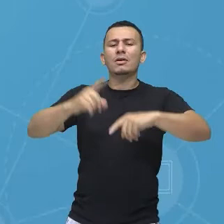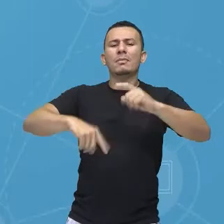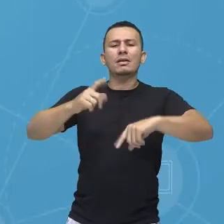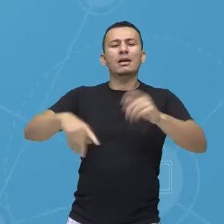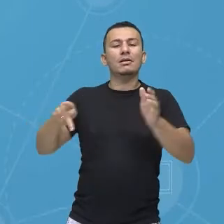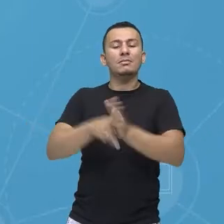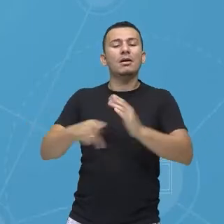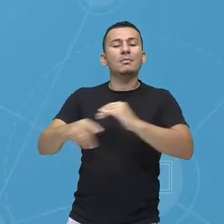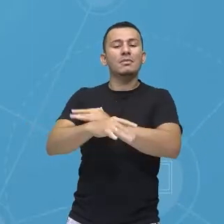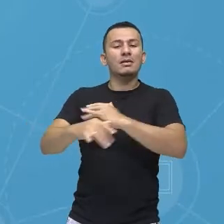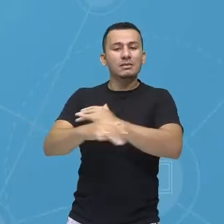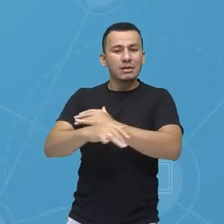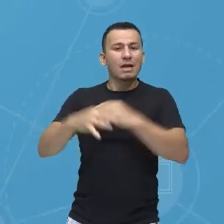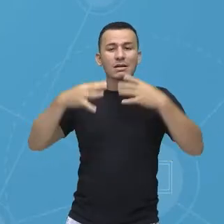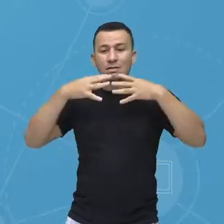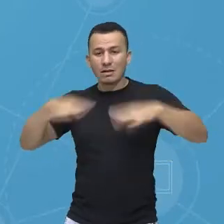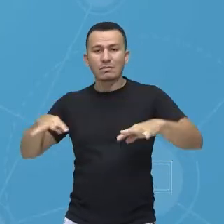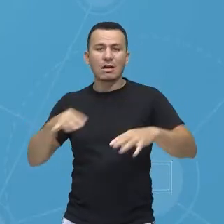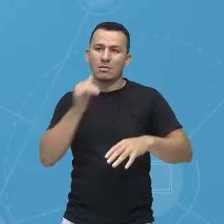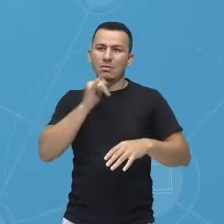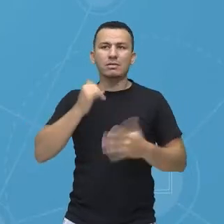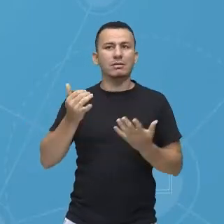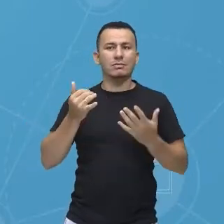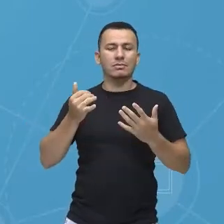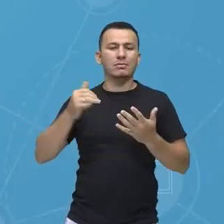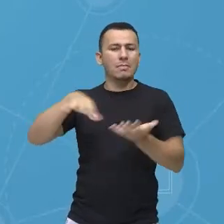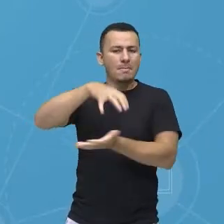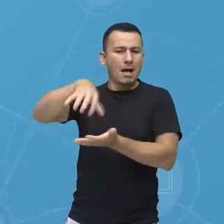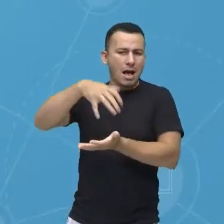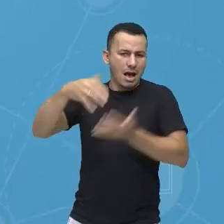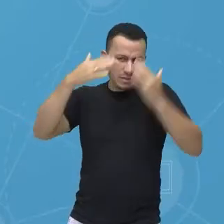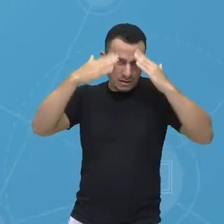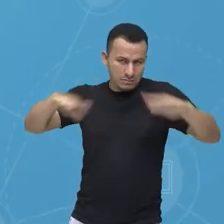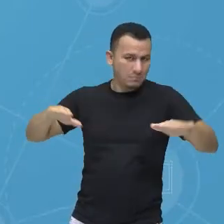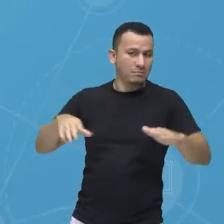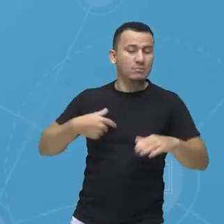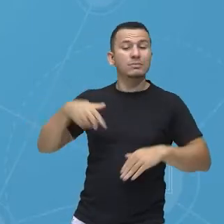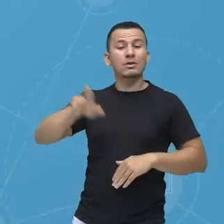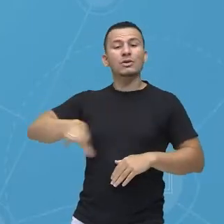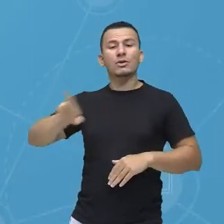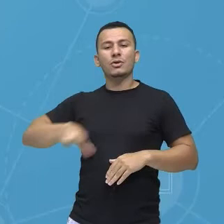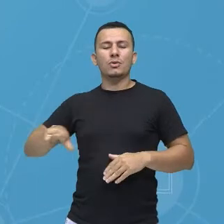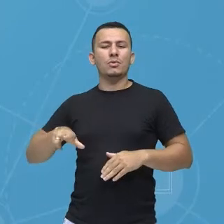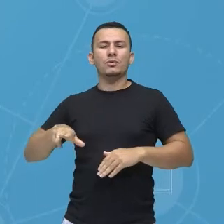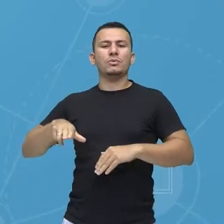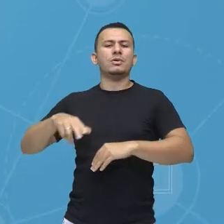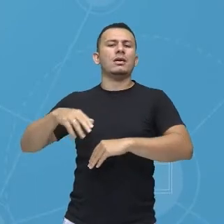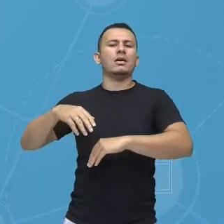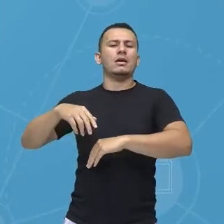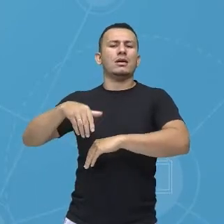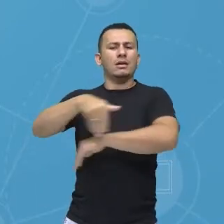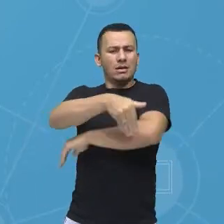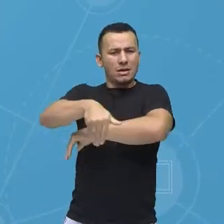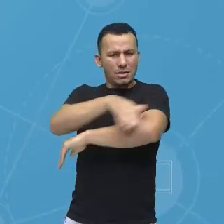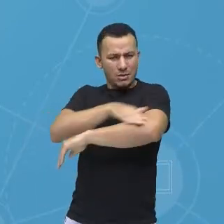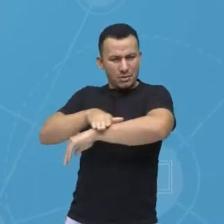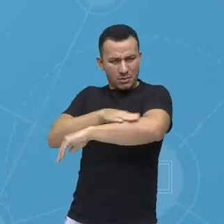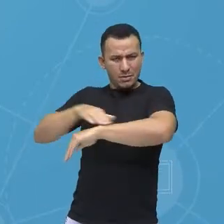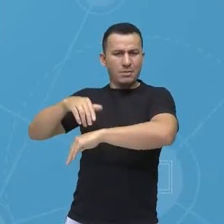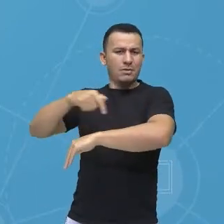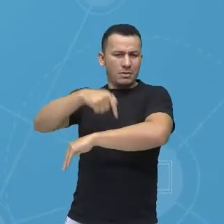existem naquele ambiente, por exemplo, uma praça, né? Então ele utiliza a sarjeta, utiliza